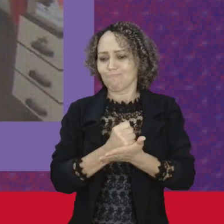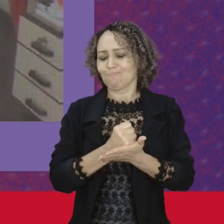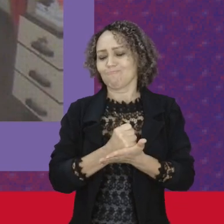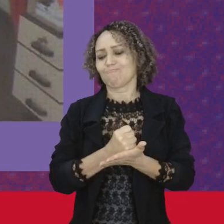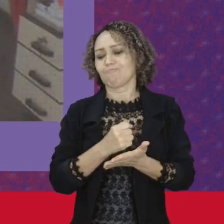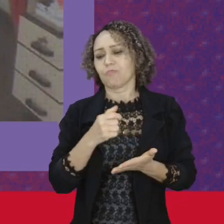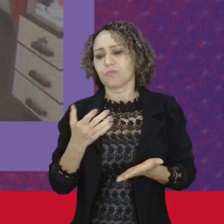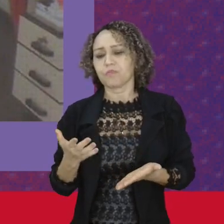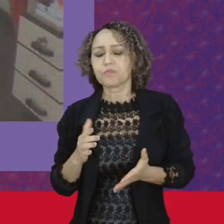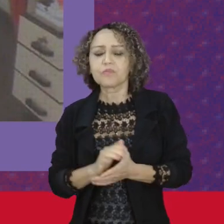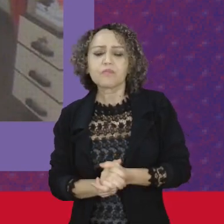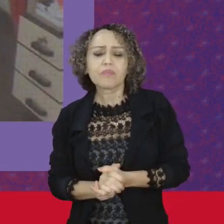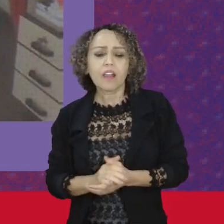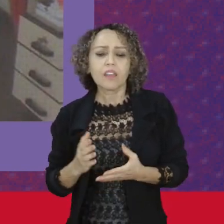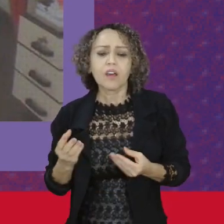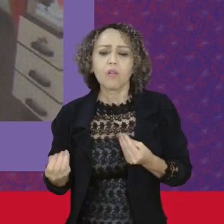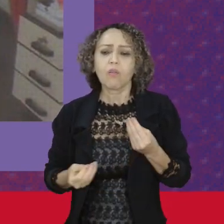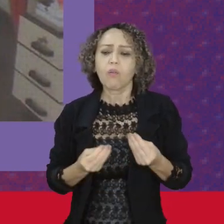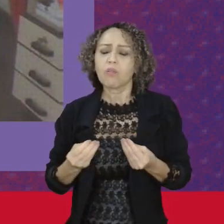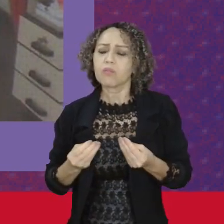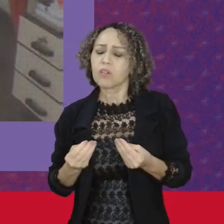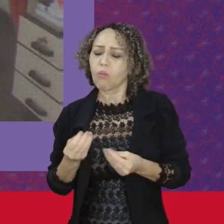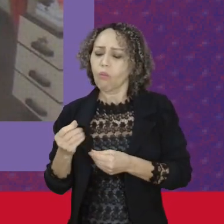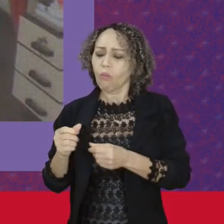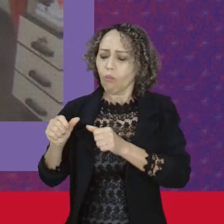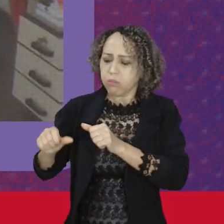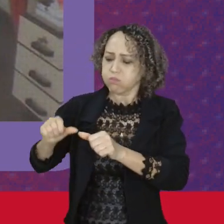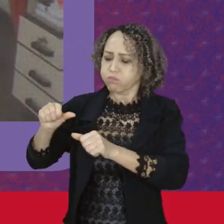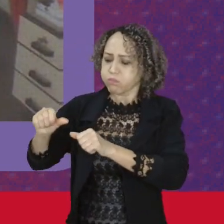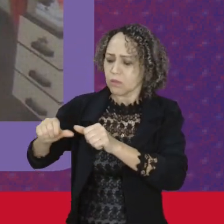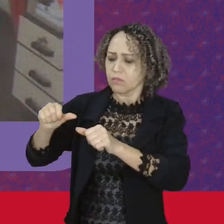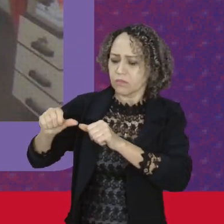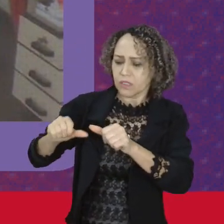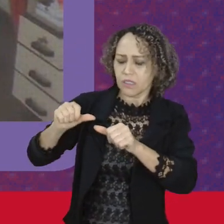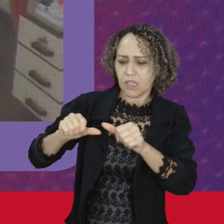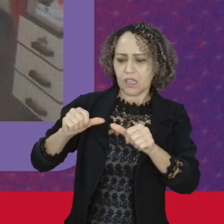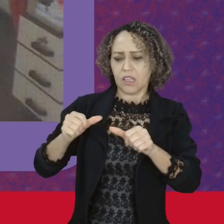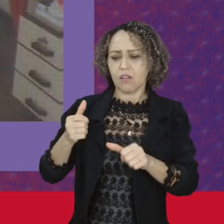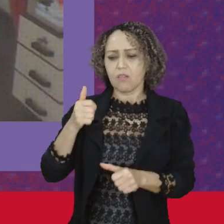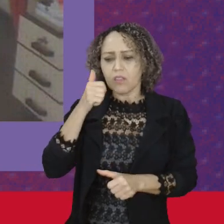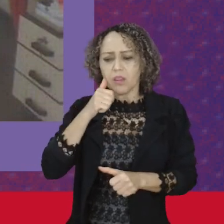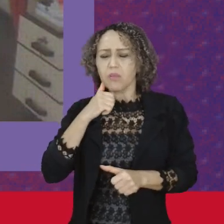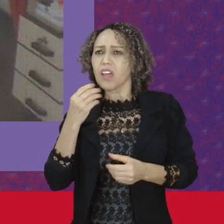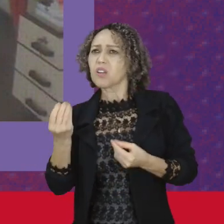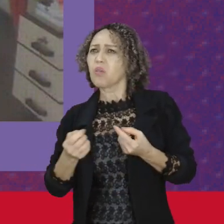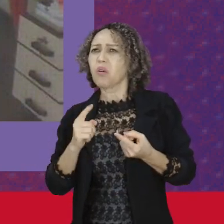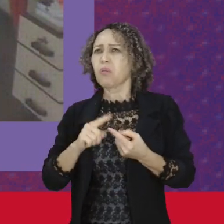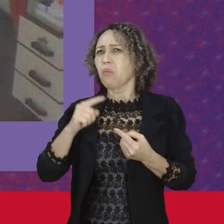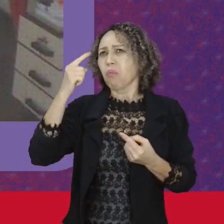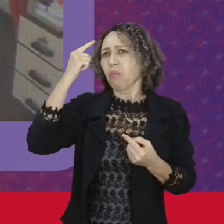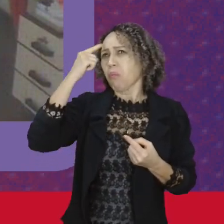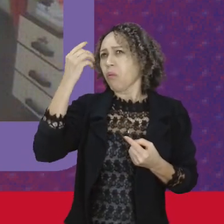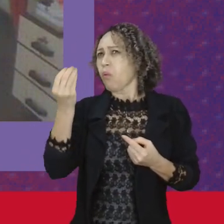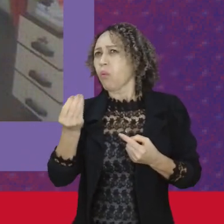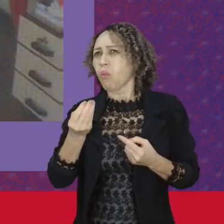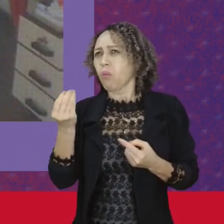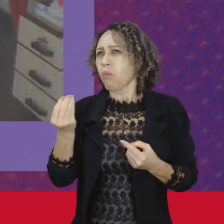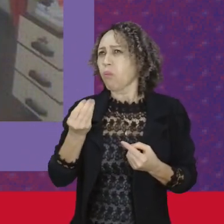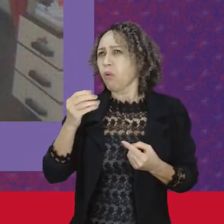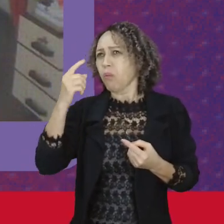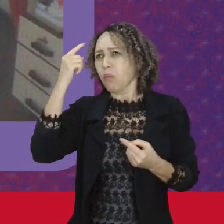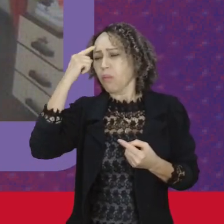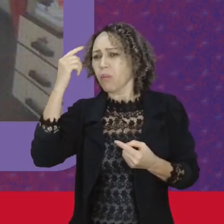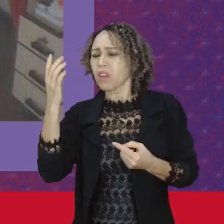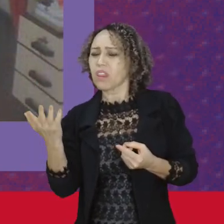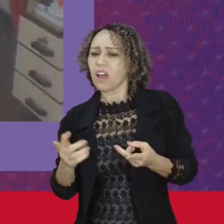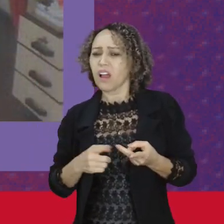teve modificações na sua vida, na sua ação, no seu modo de pensar e no seu modo de viver mesmo, foram